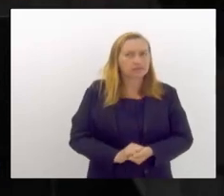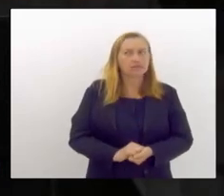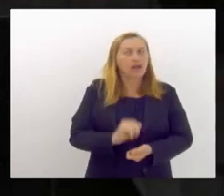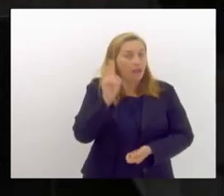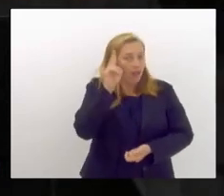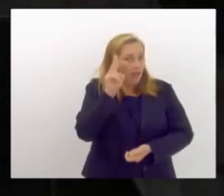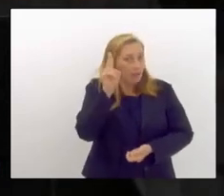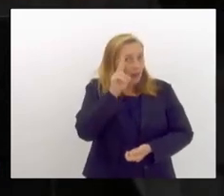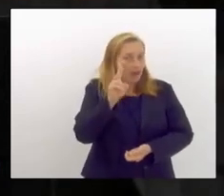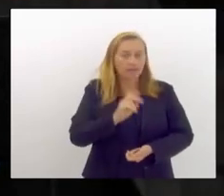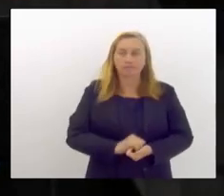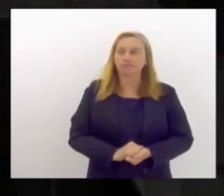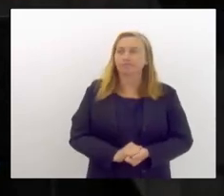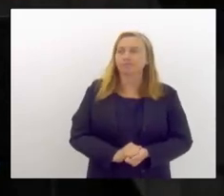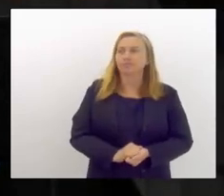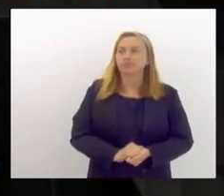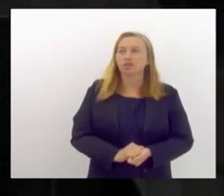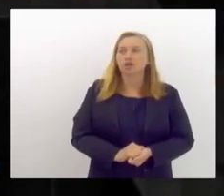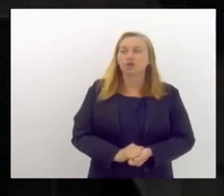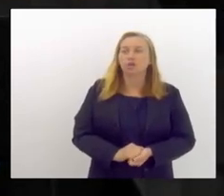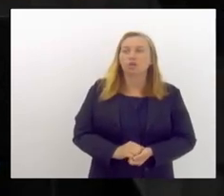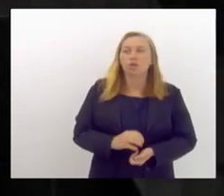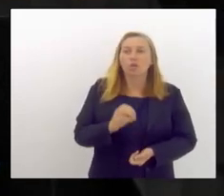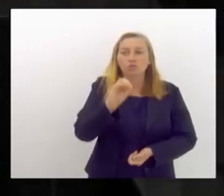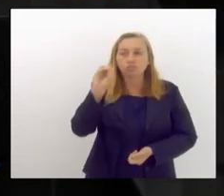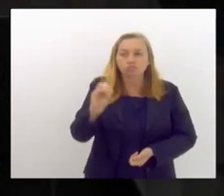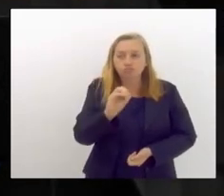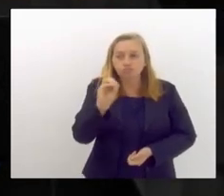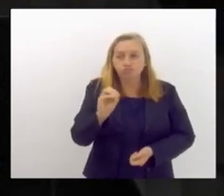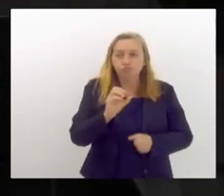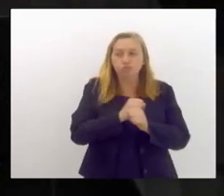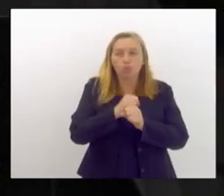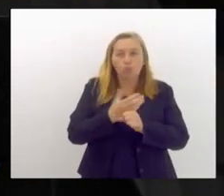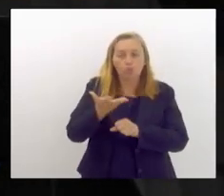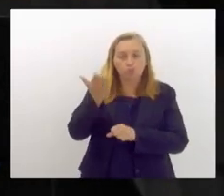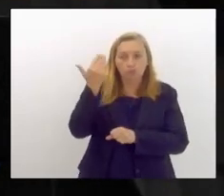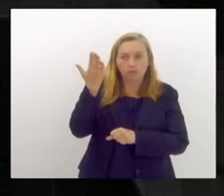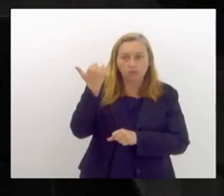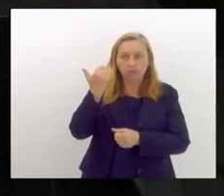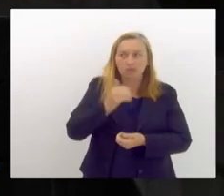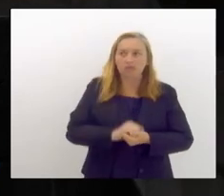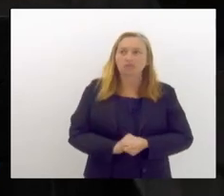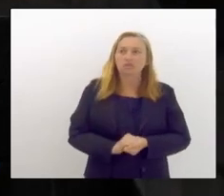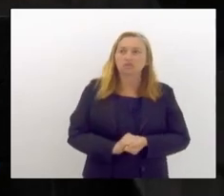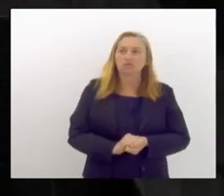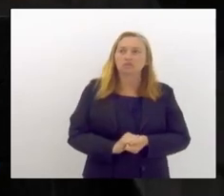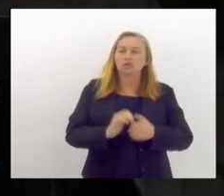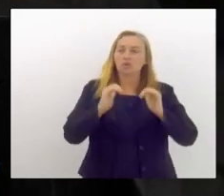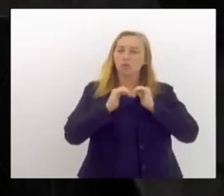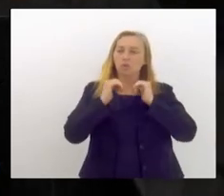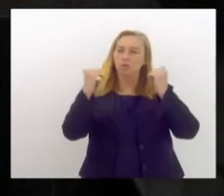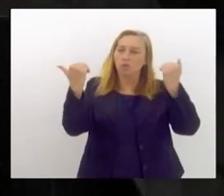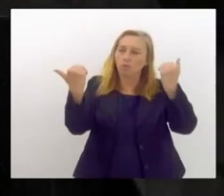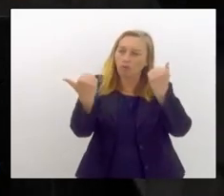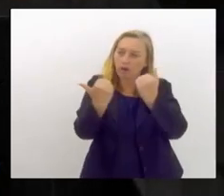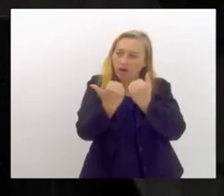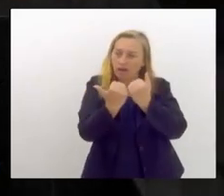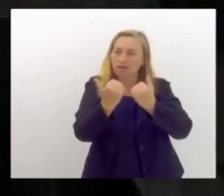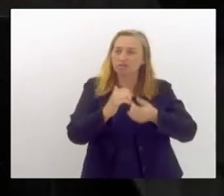lembrar, em outubro do ano passado, o Congresso Nacional